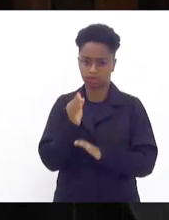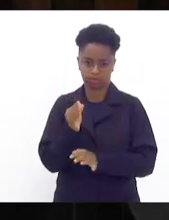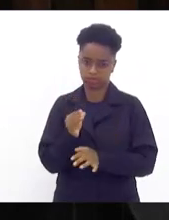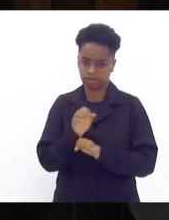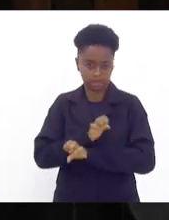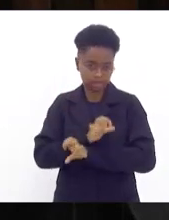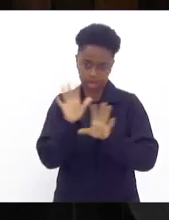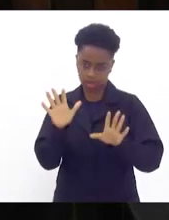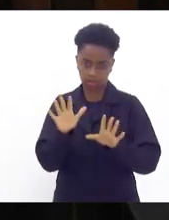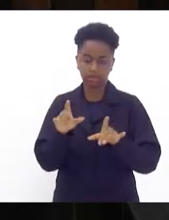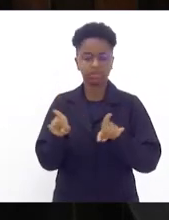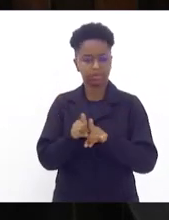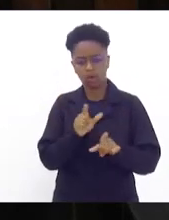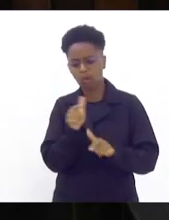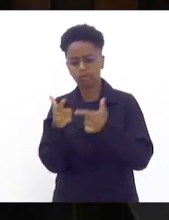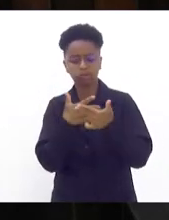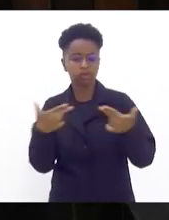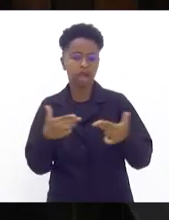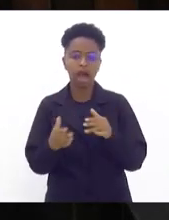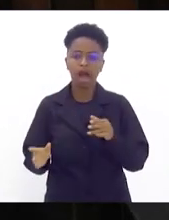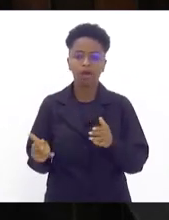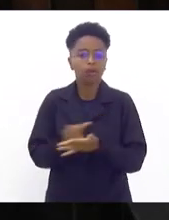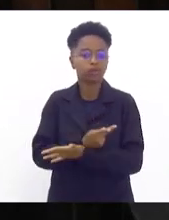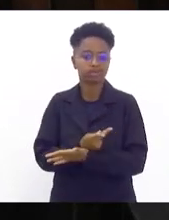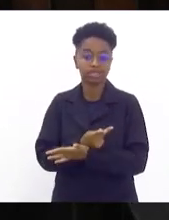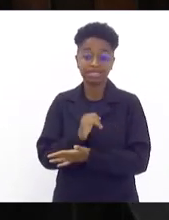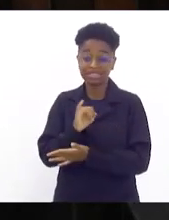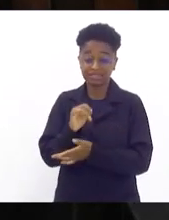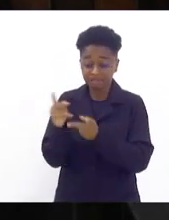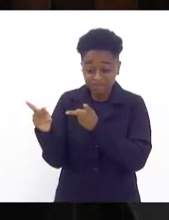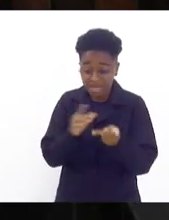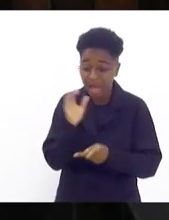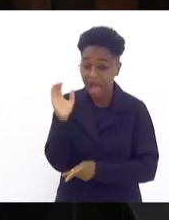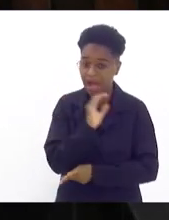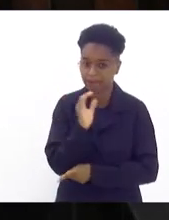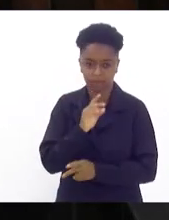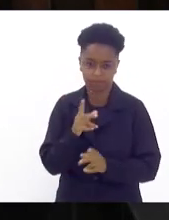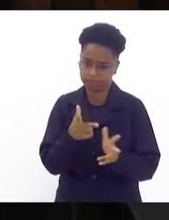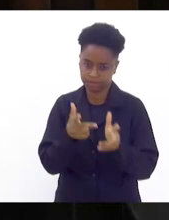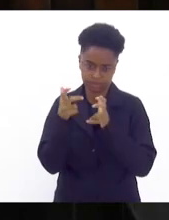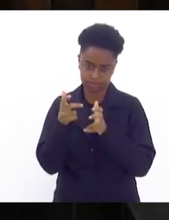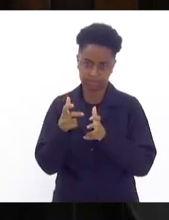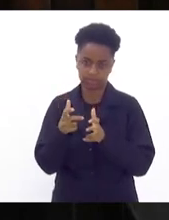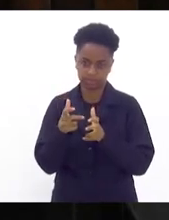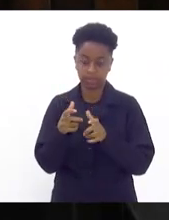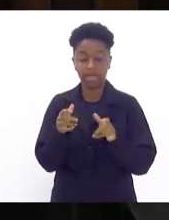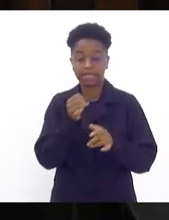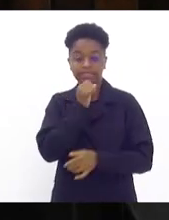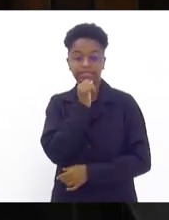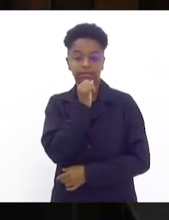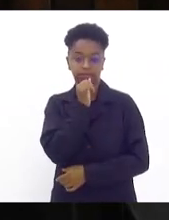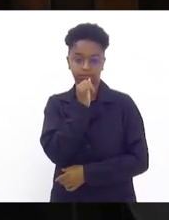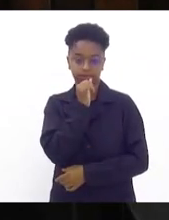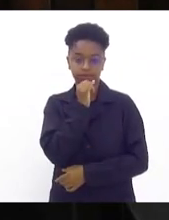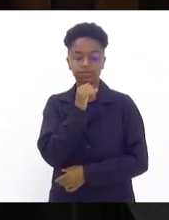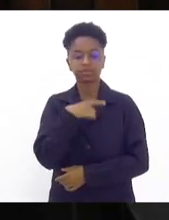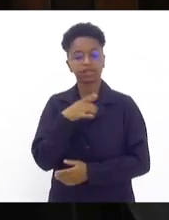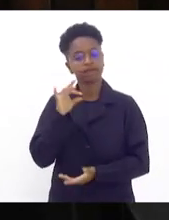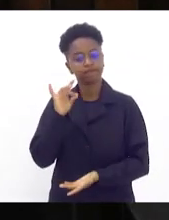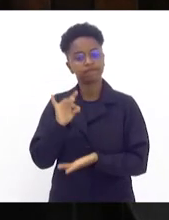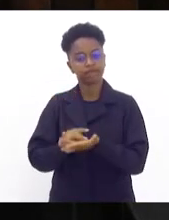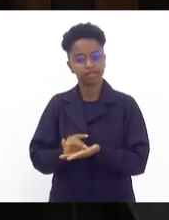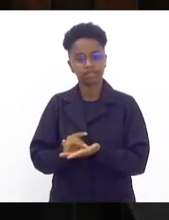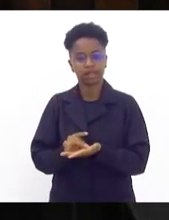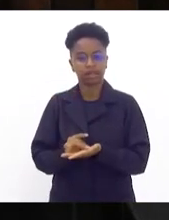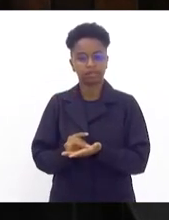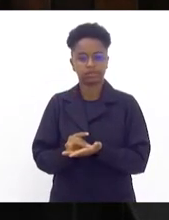mais absurdos acontecendo ali numa breve visita ao estádio. A gente percebe, por exemplo, que há uma verdadeira farra